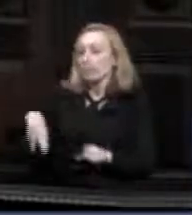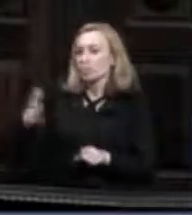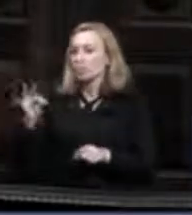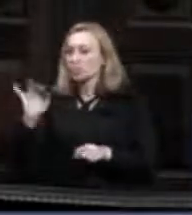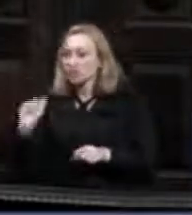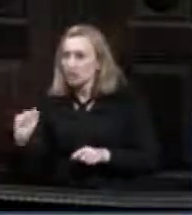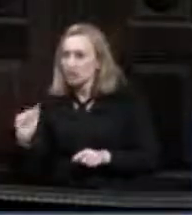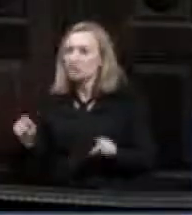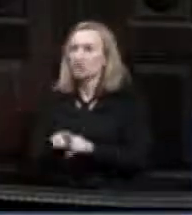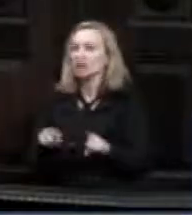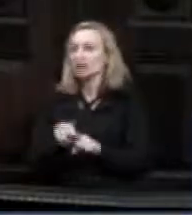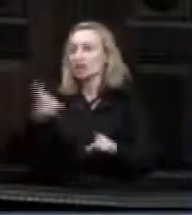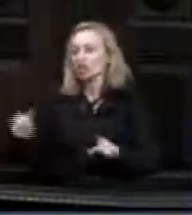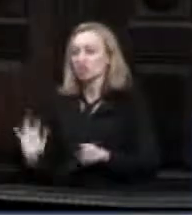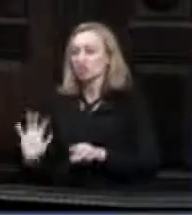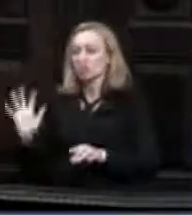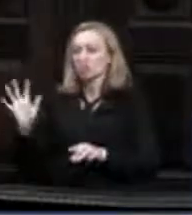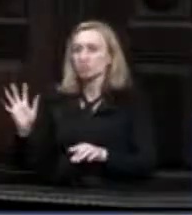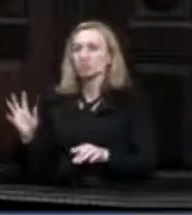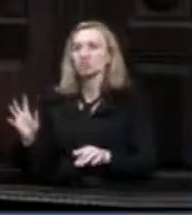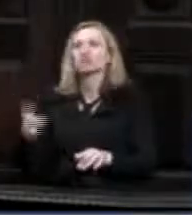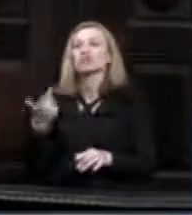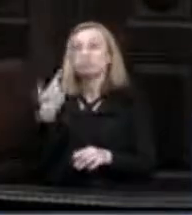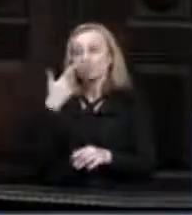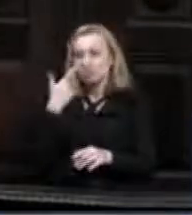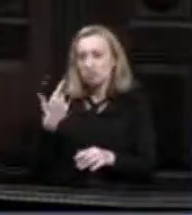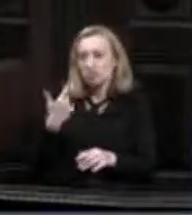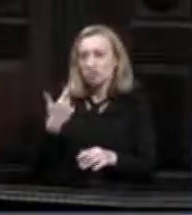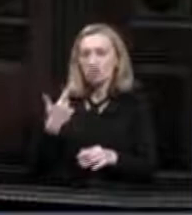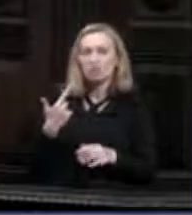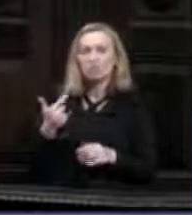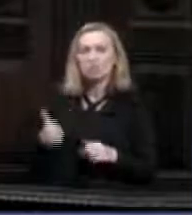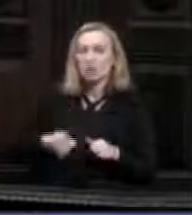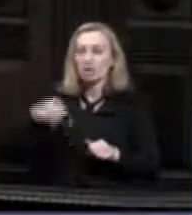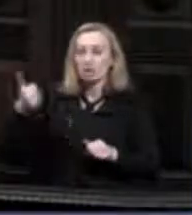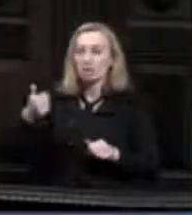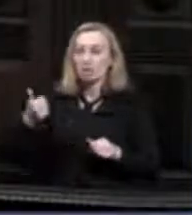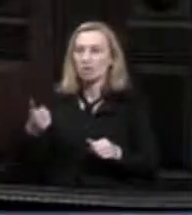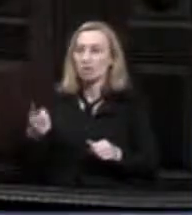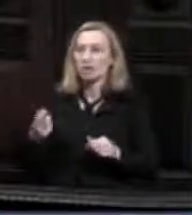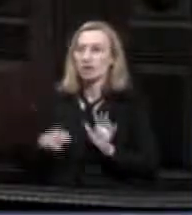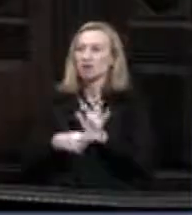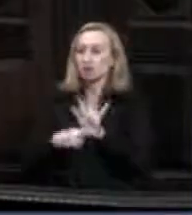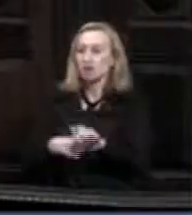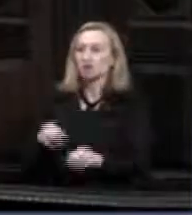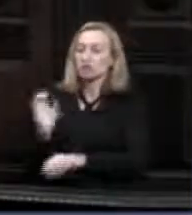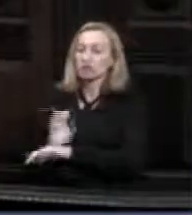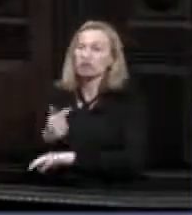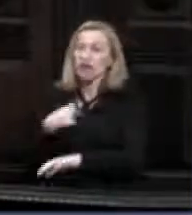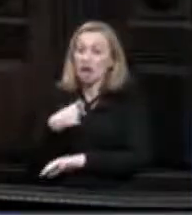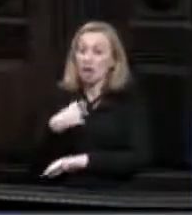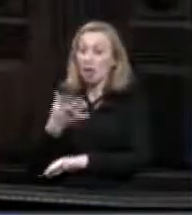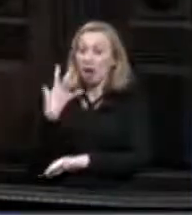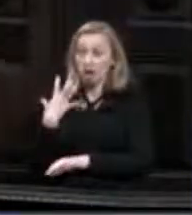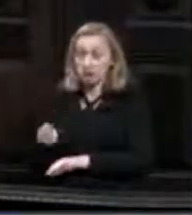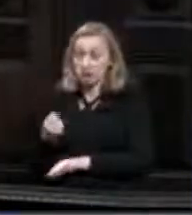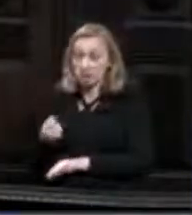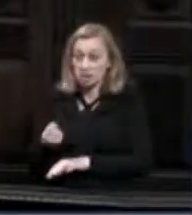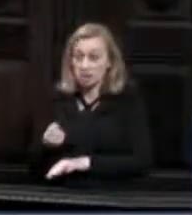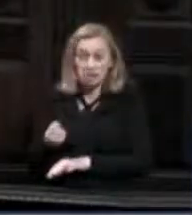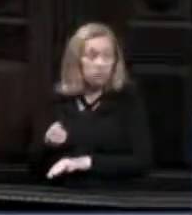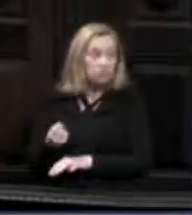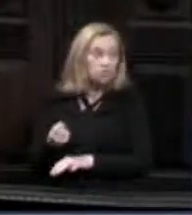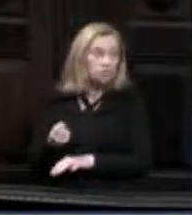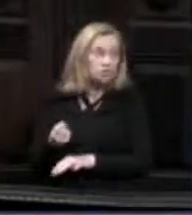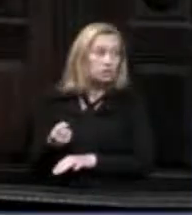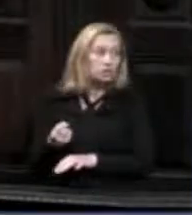reduz, eventualmente, a possibilidade de arrecadação do Estado. Eu, senhoras e senhores, sou favorável ao